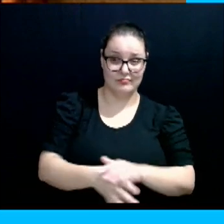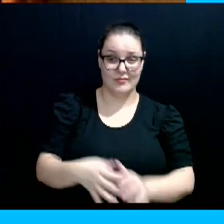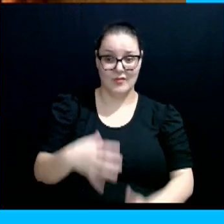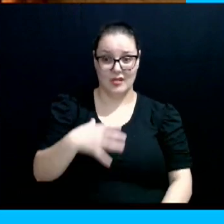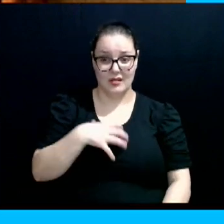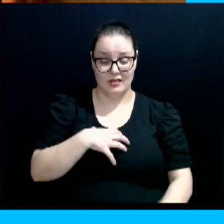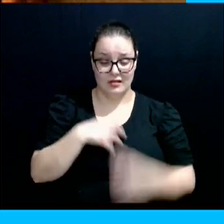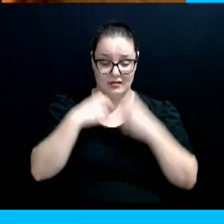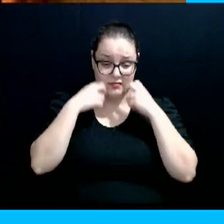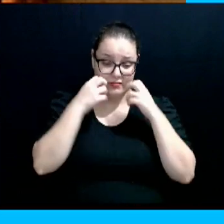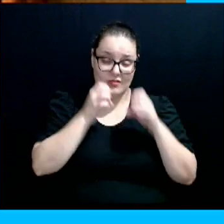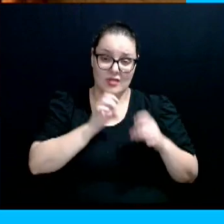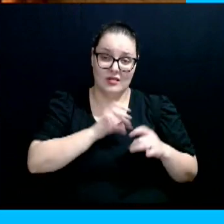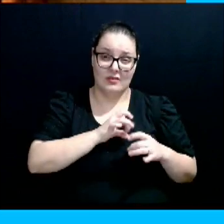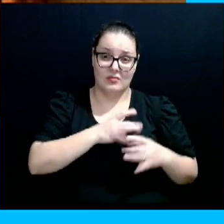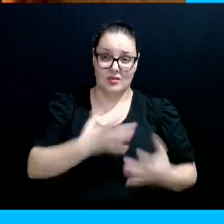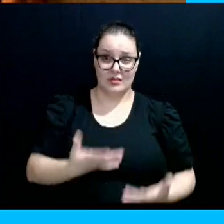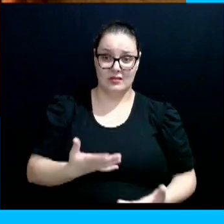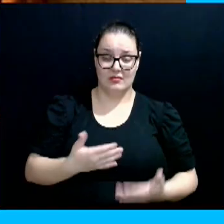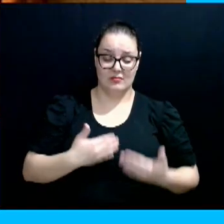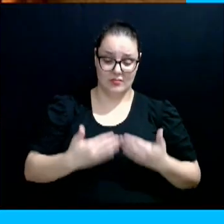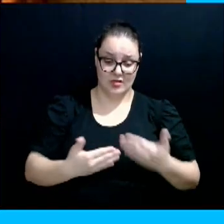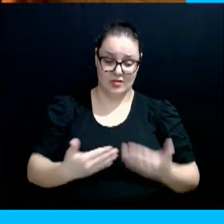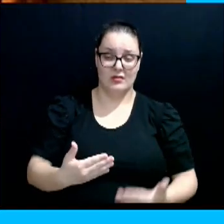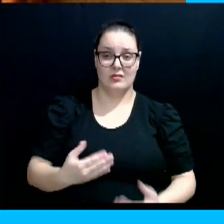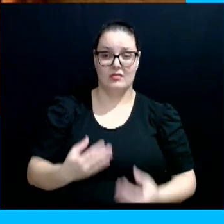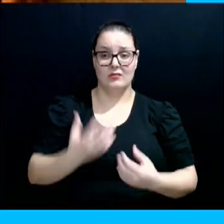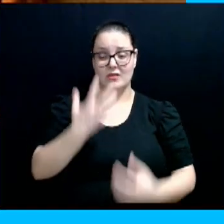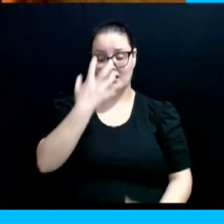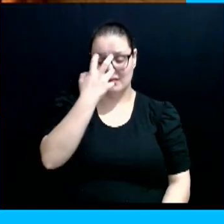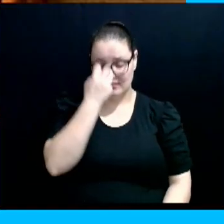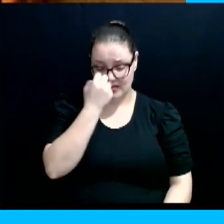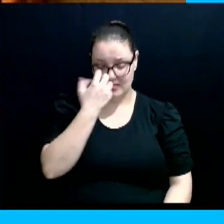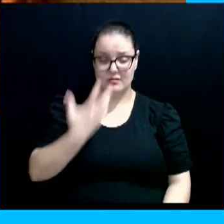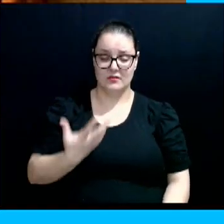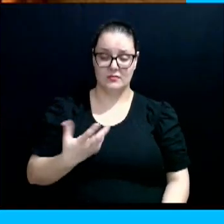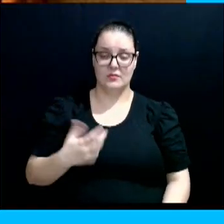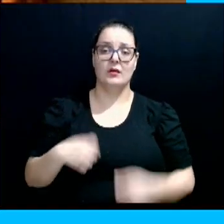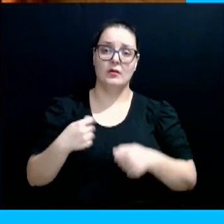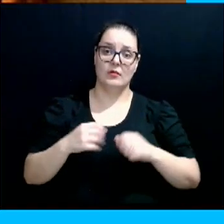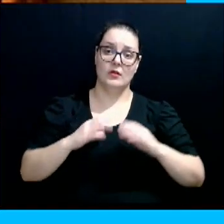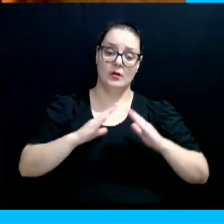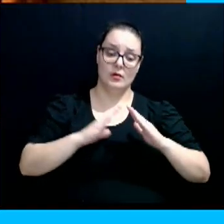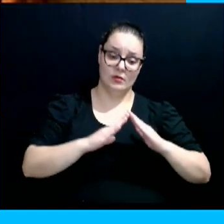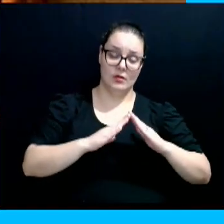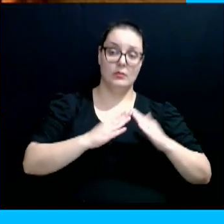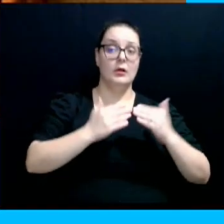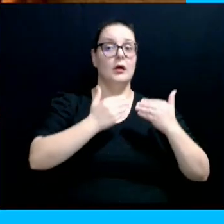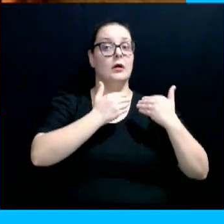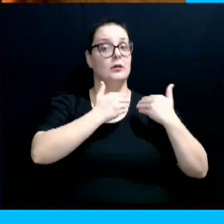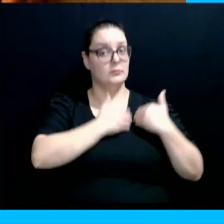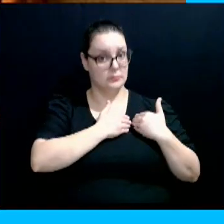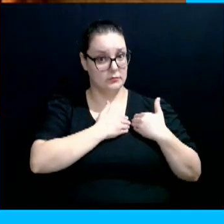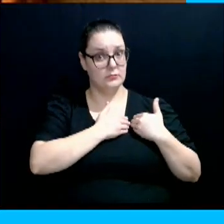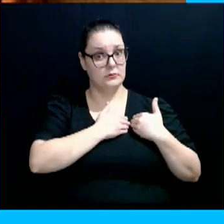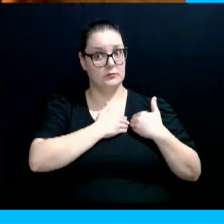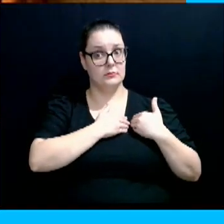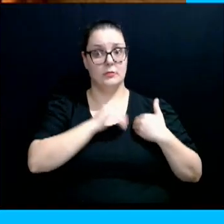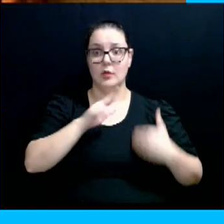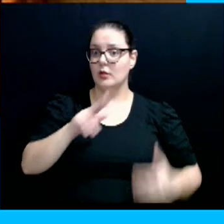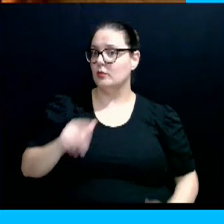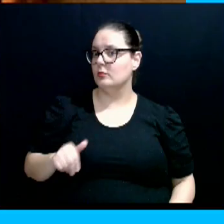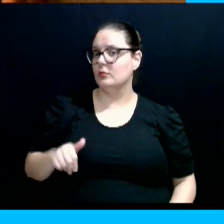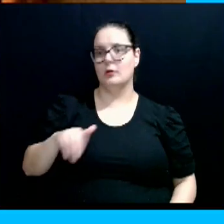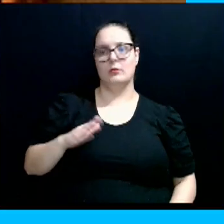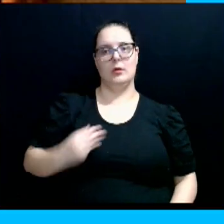assustado. Por ter passado por essa decepção, precisamos de um lar super responsável para que ele nunca mais passe por